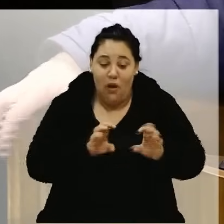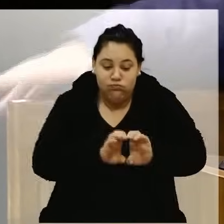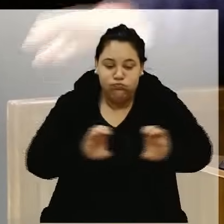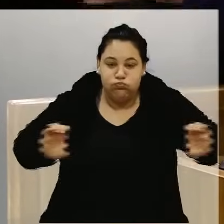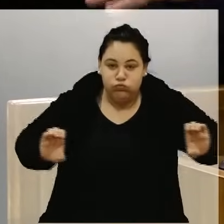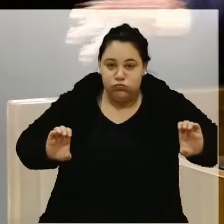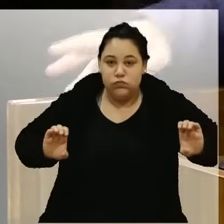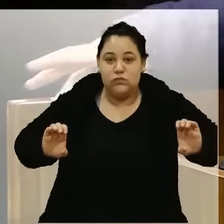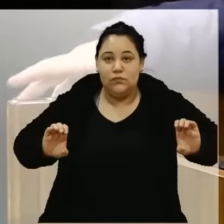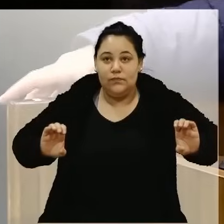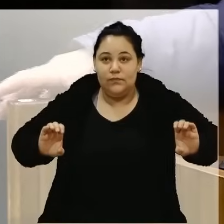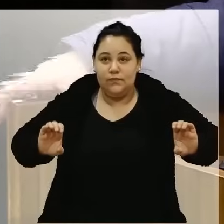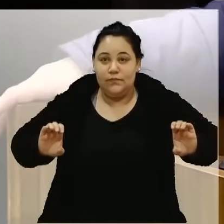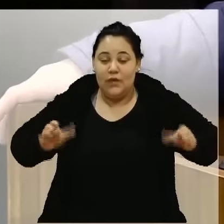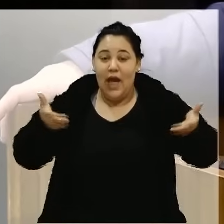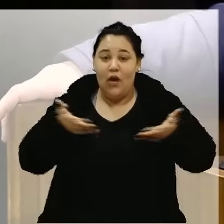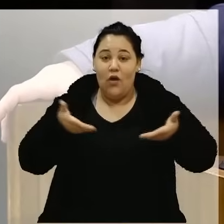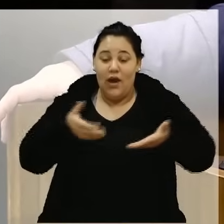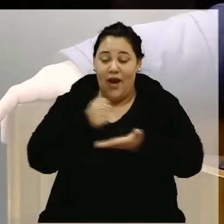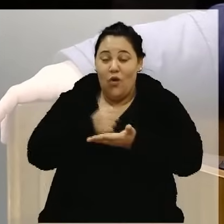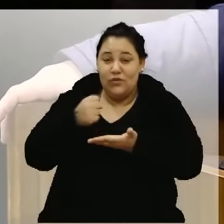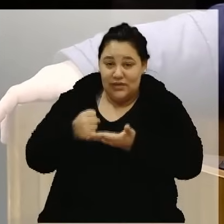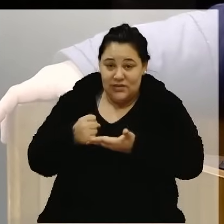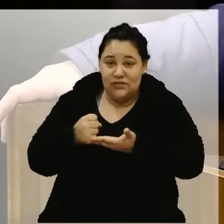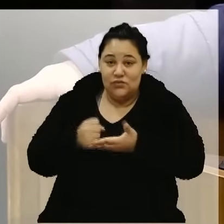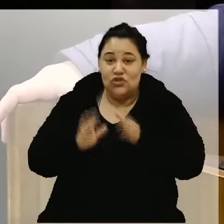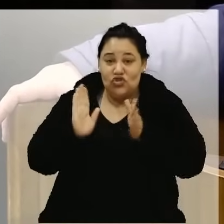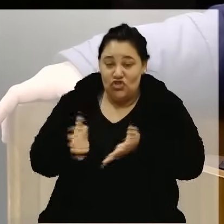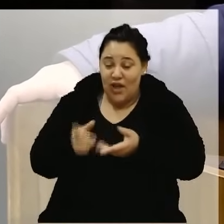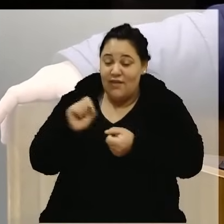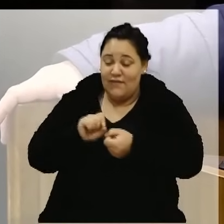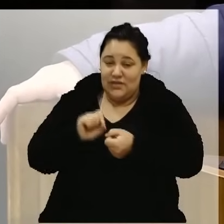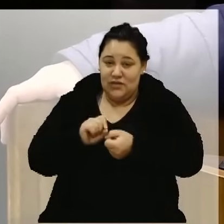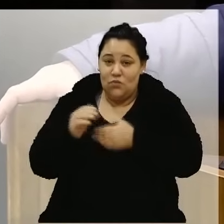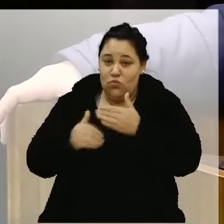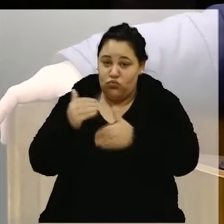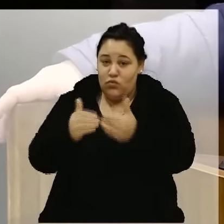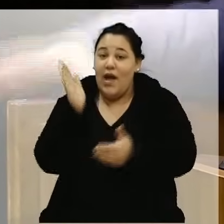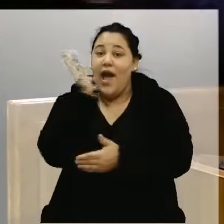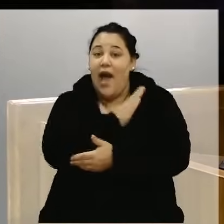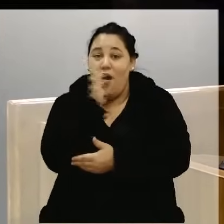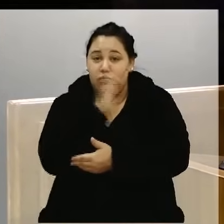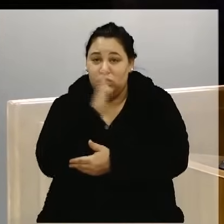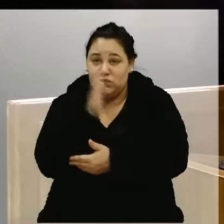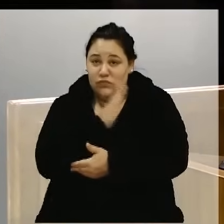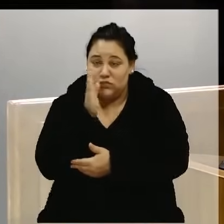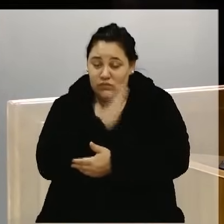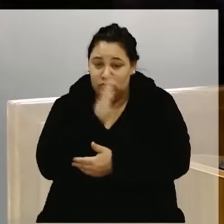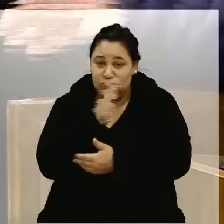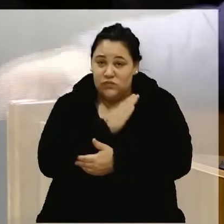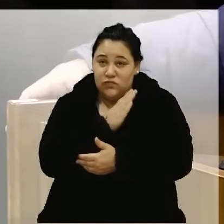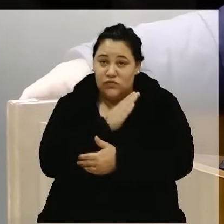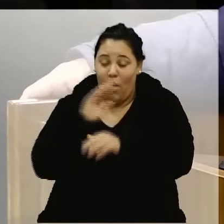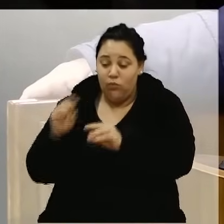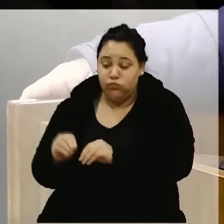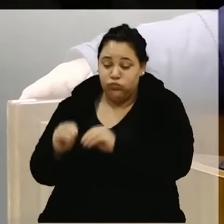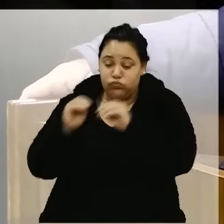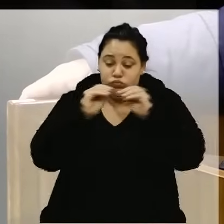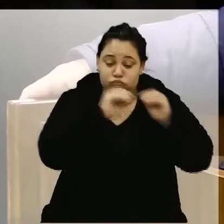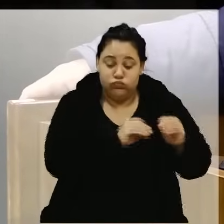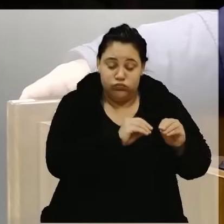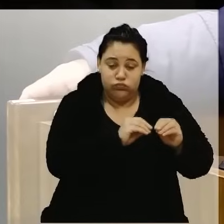Né? A contratação que já está em andamento emergencial de realocação da adutora,